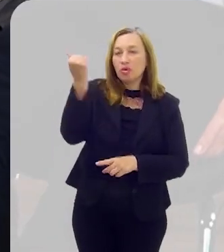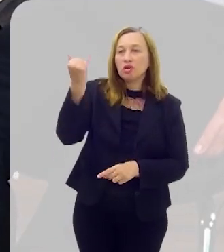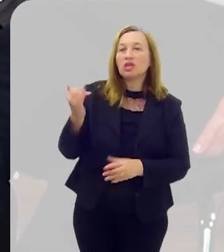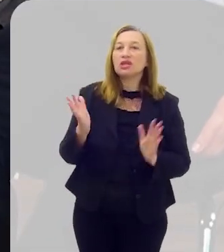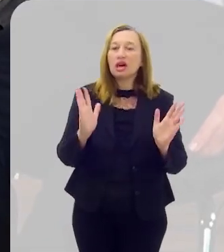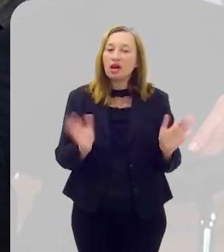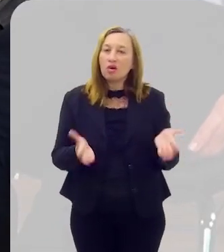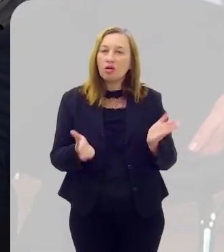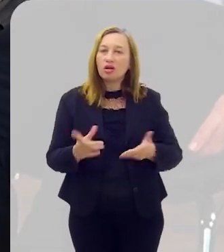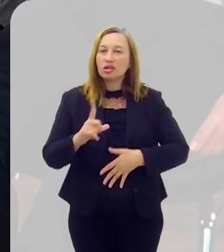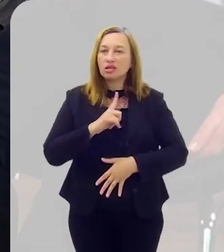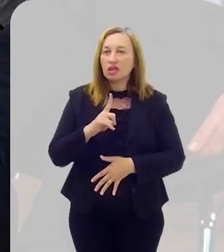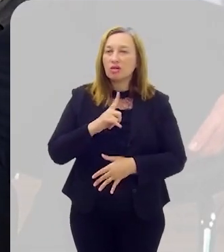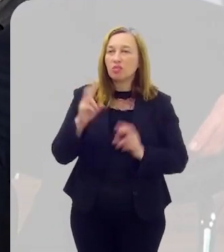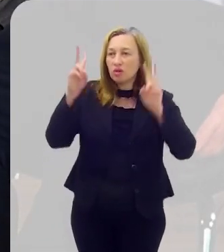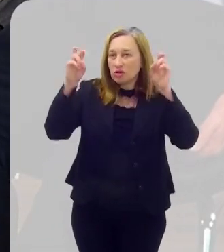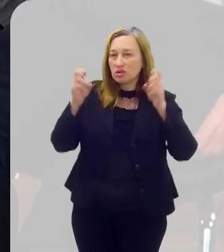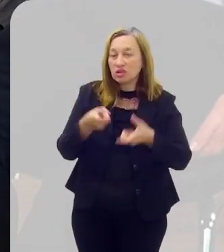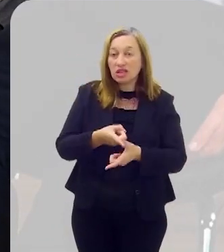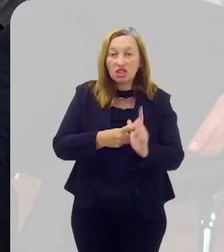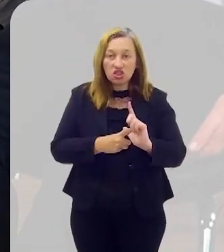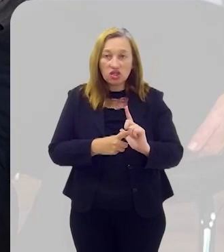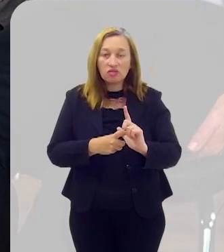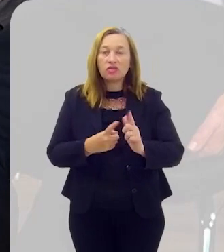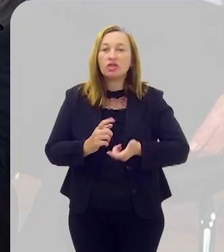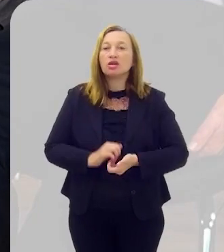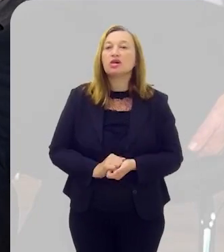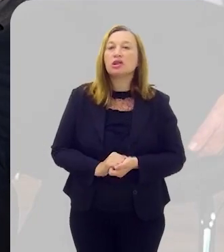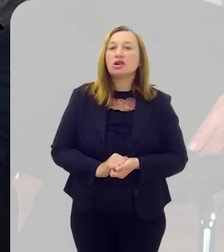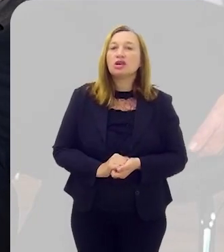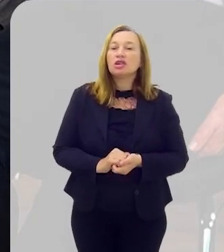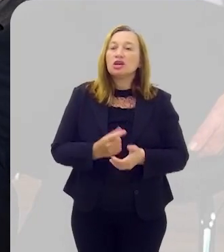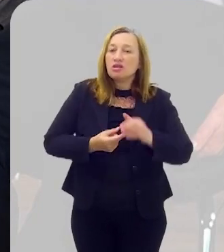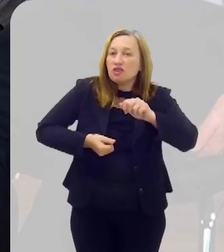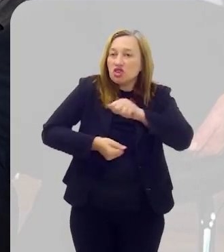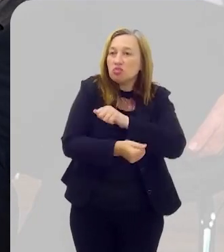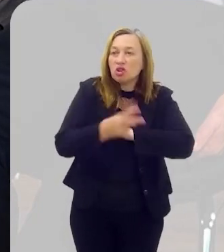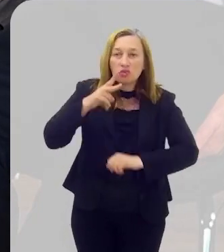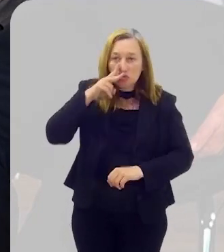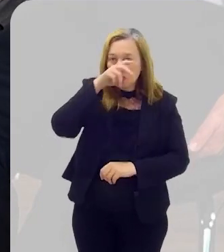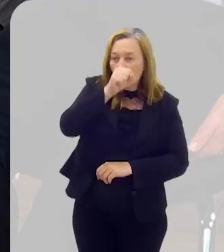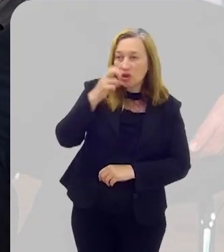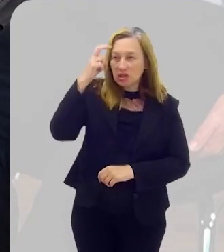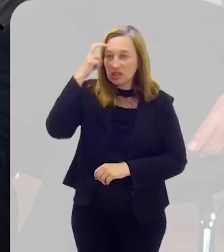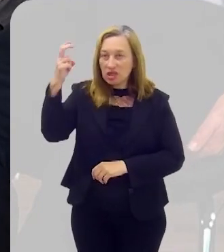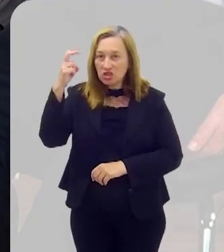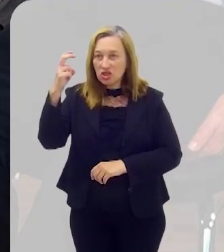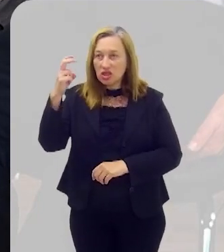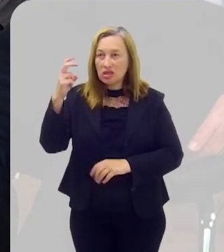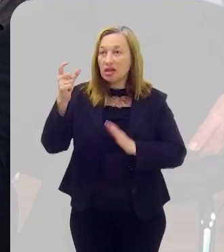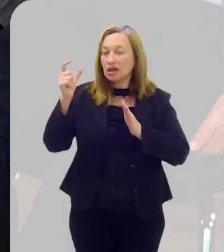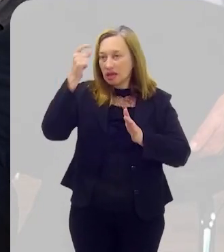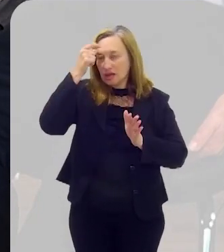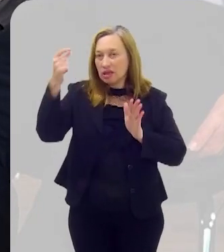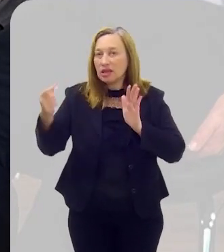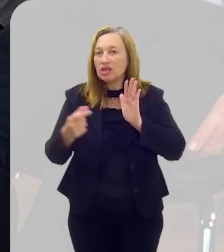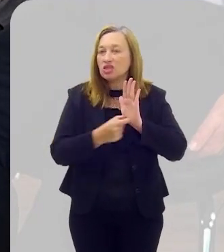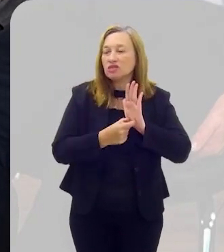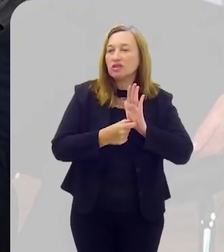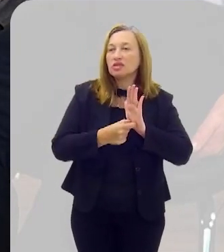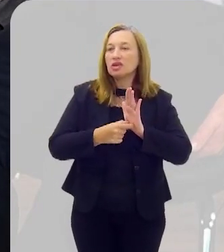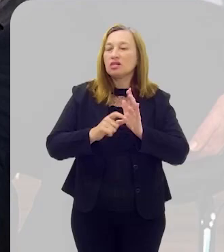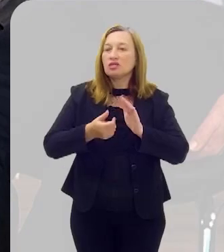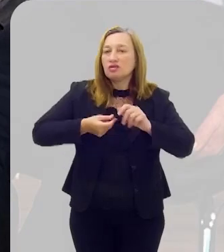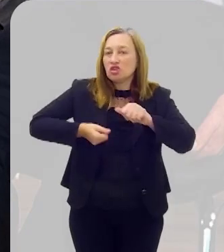importante. Inclusive, agora nós temos a questão da dívida ativa. A nossa intenção é um investimento forte em inteligência artificial, o que demanda um